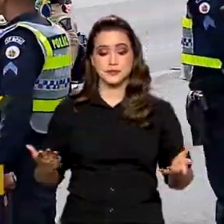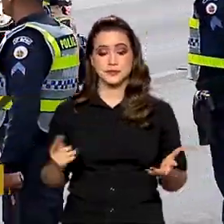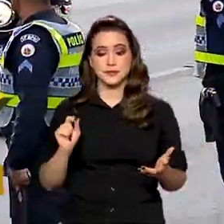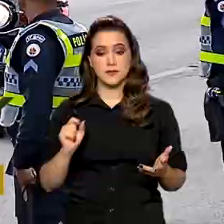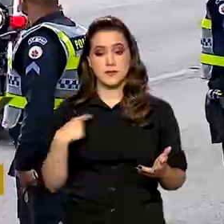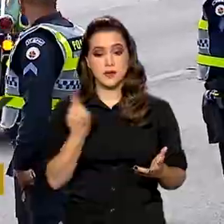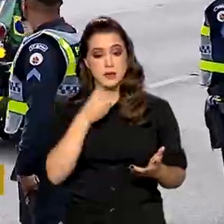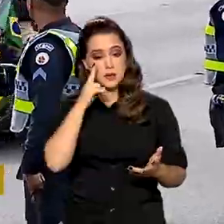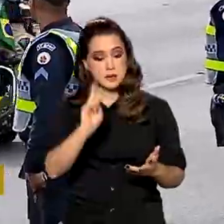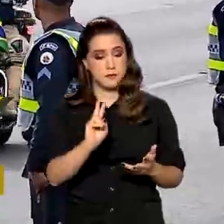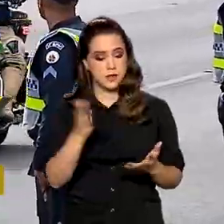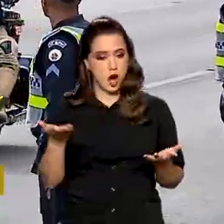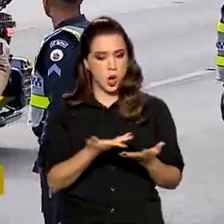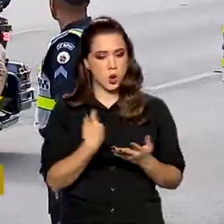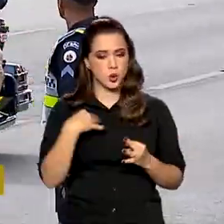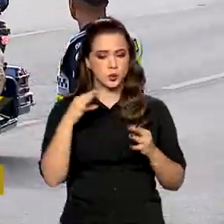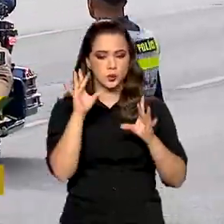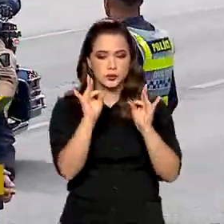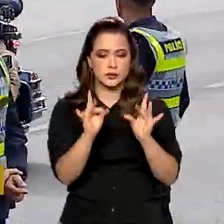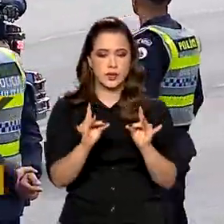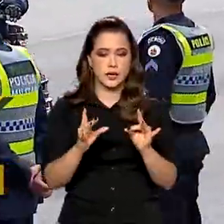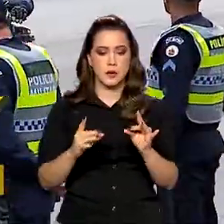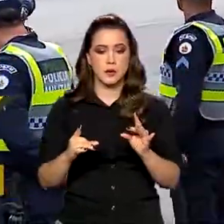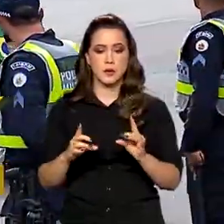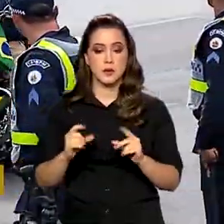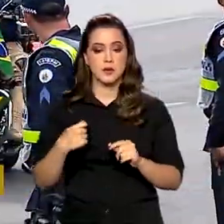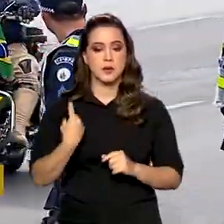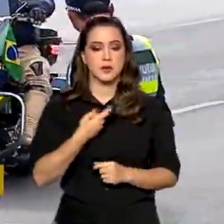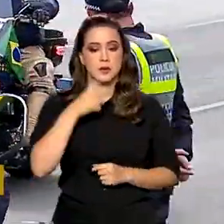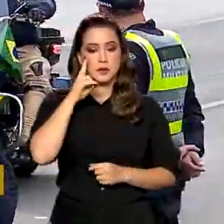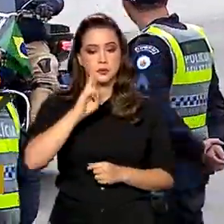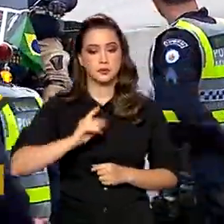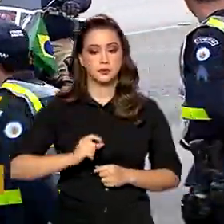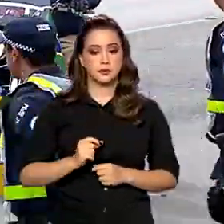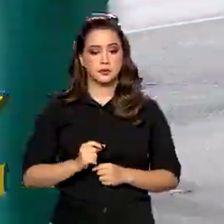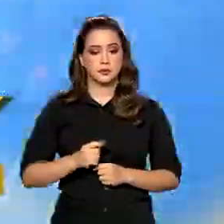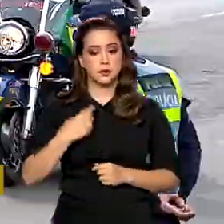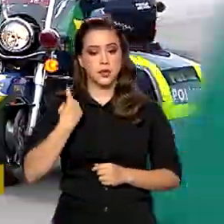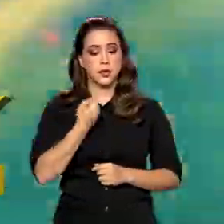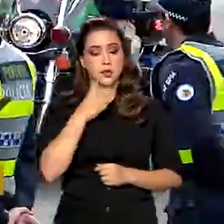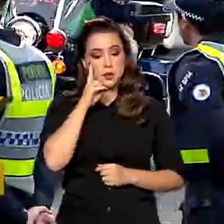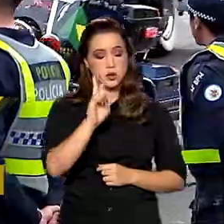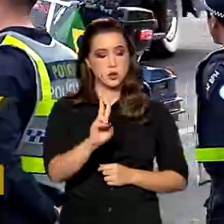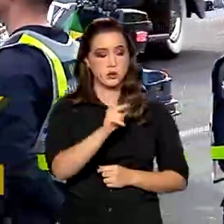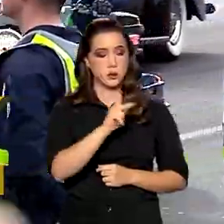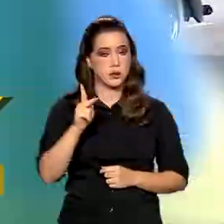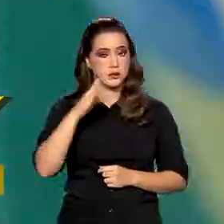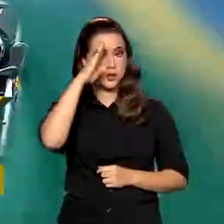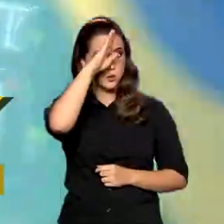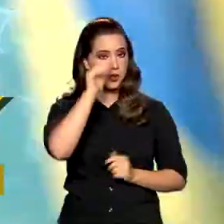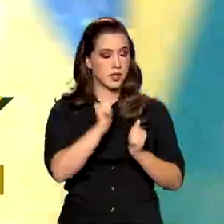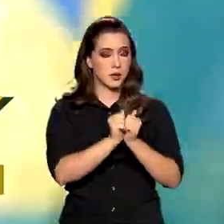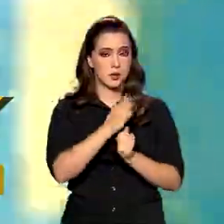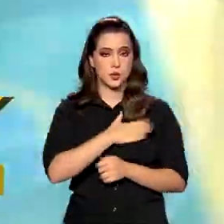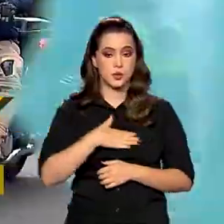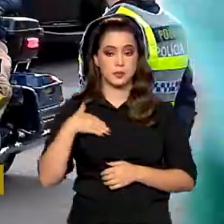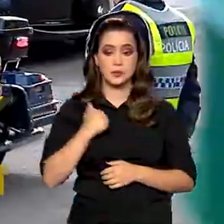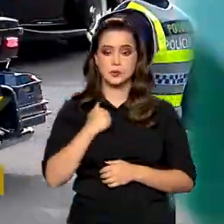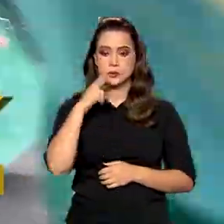as arquibancadas, tudo enfeitado. O presidente, a primeira dando a cena ali, né, para as pessoas que acompanham de perto o